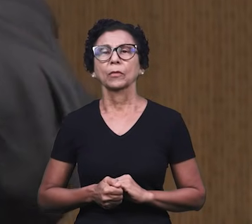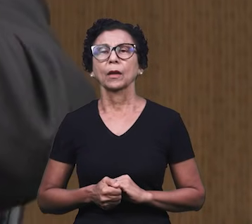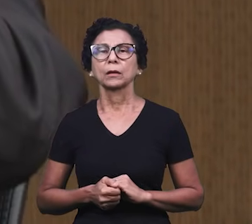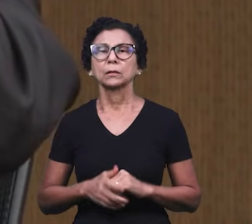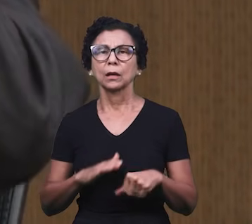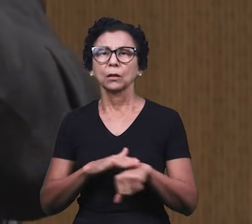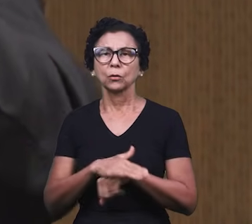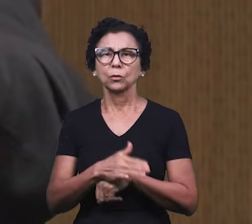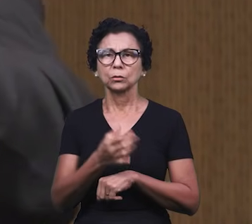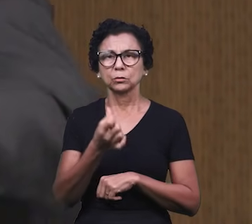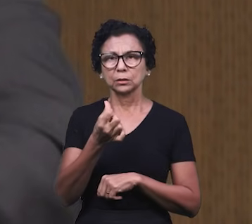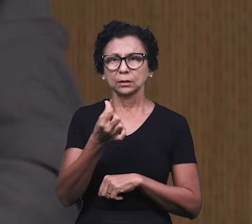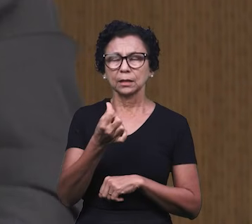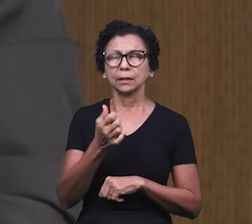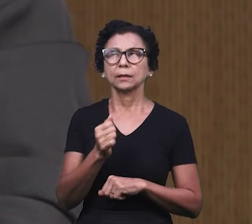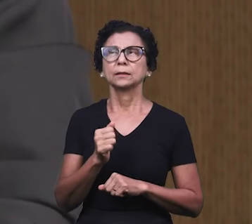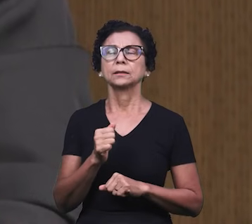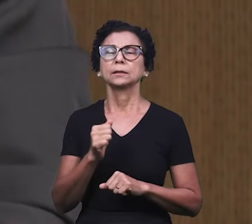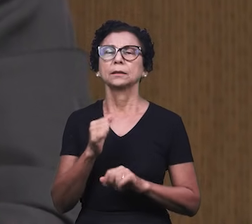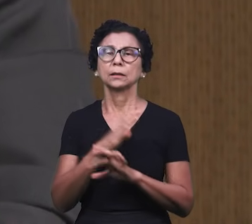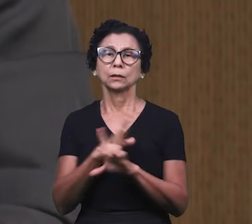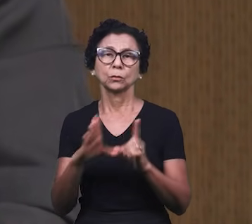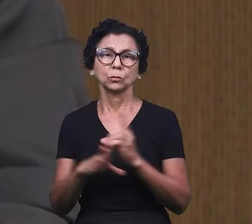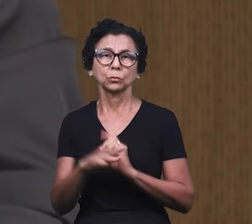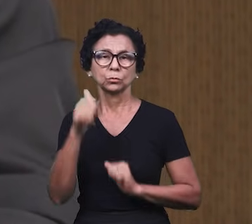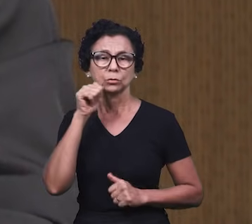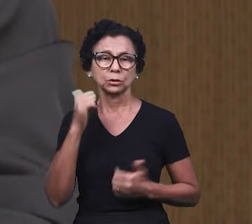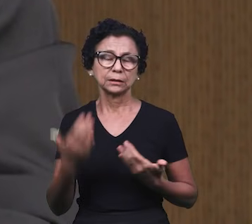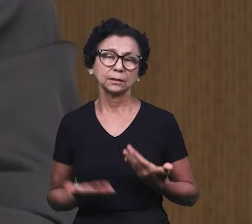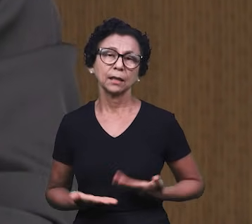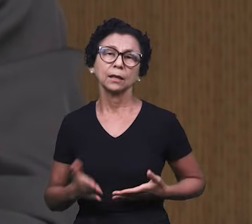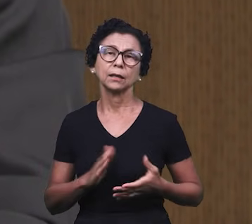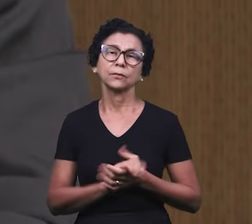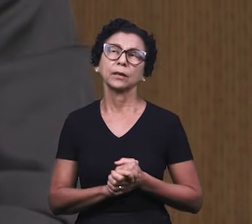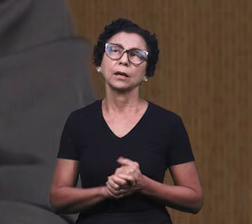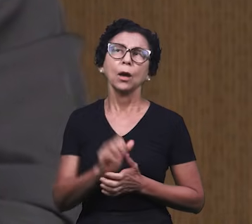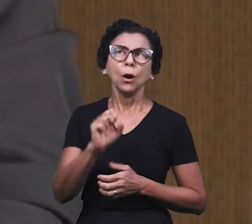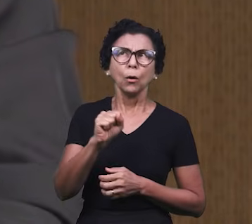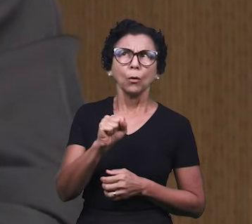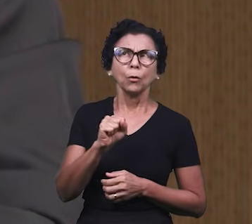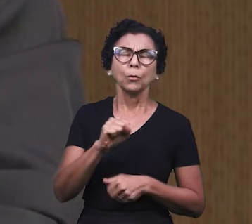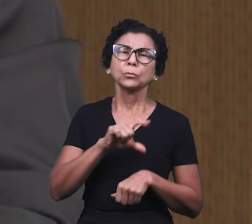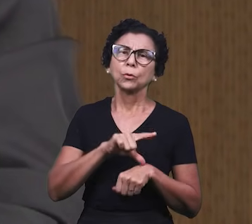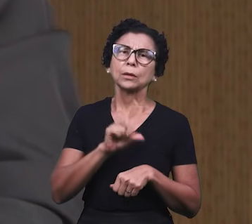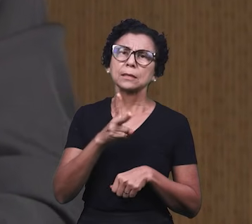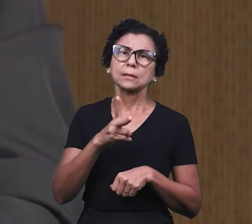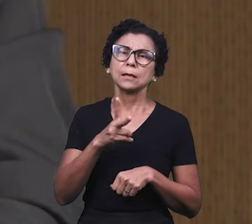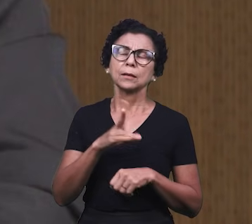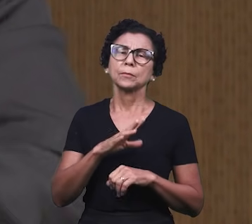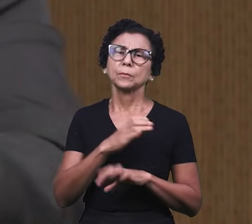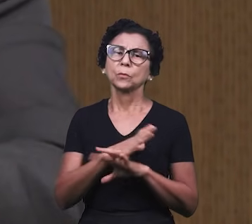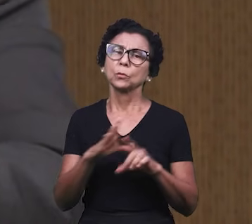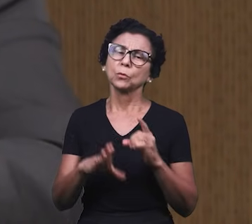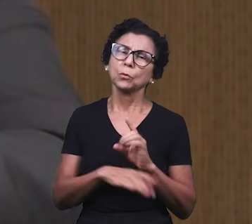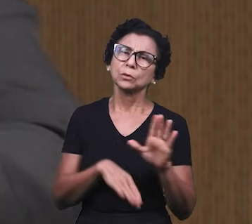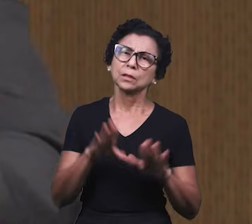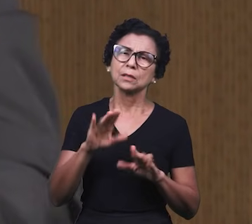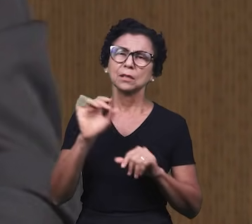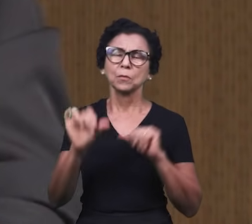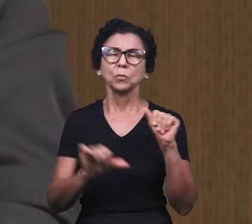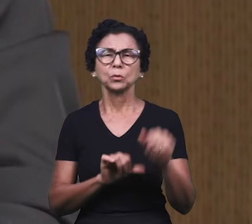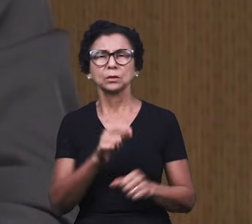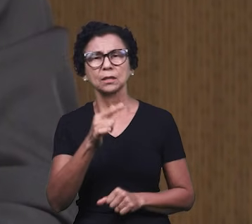senhoras, algo que envolve as senhoras, 8 horas sempre tem um culto. Tem alguns horários que no final de semana muda para 7